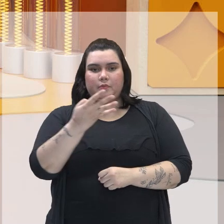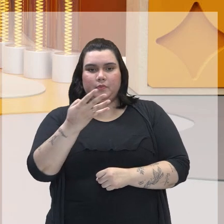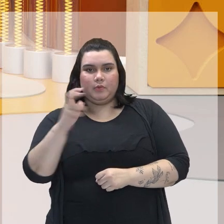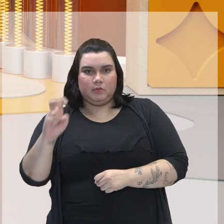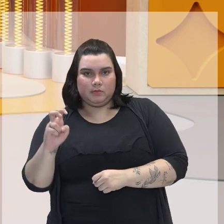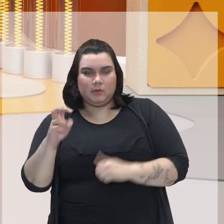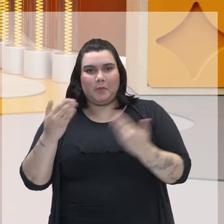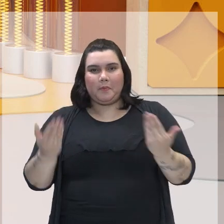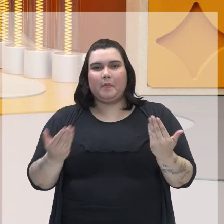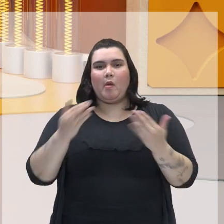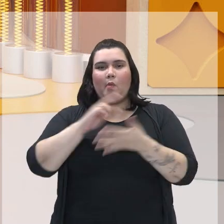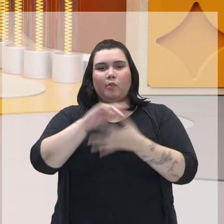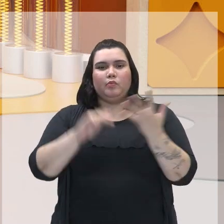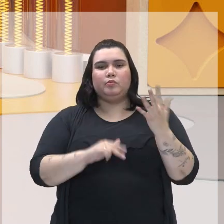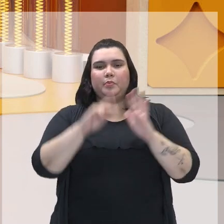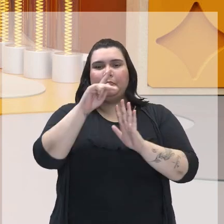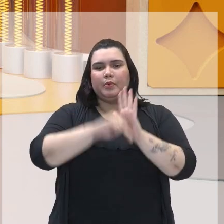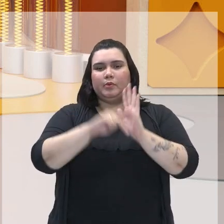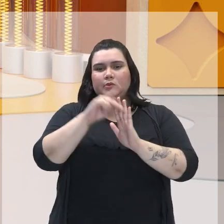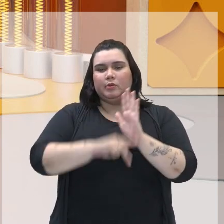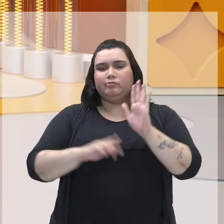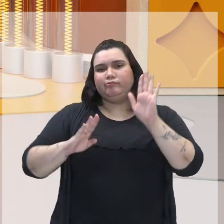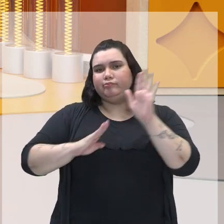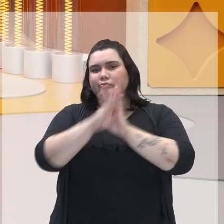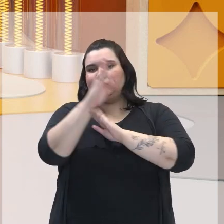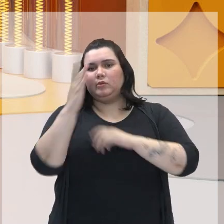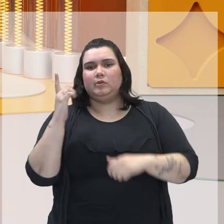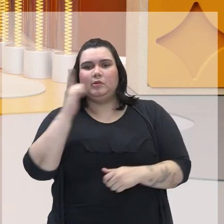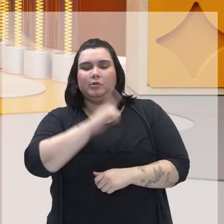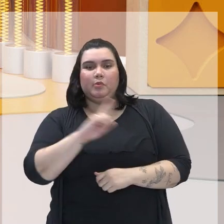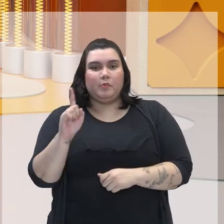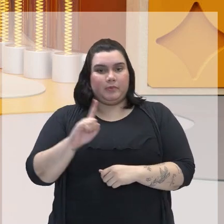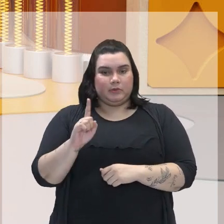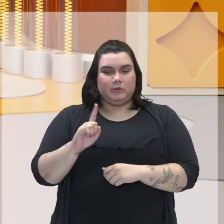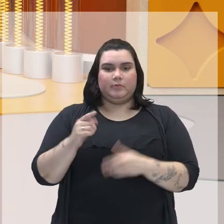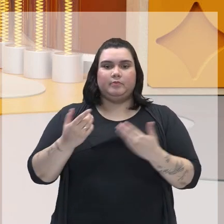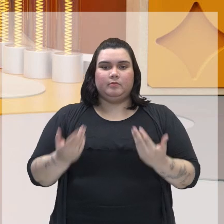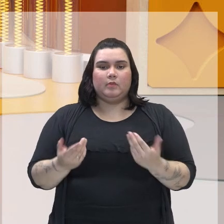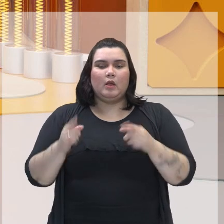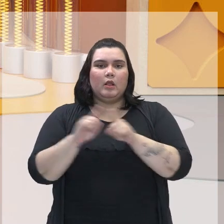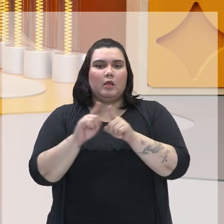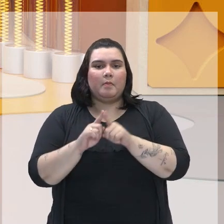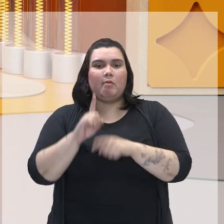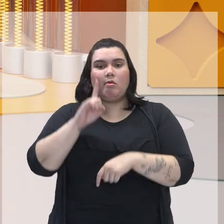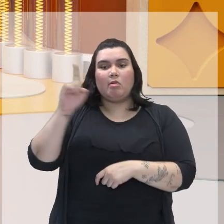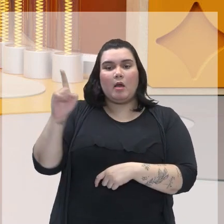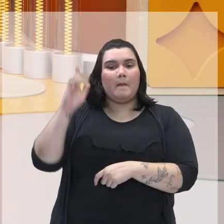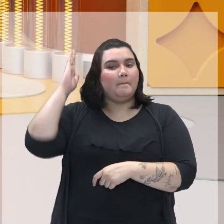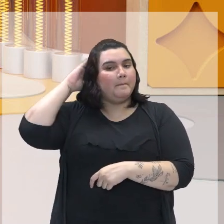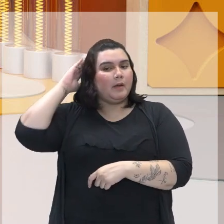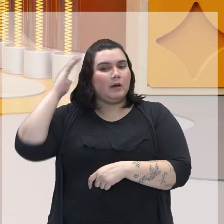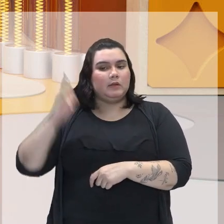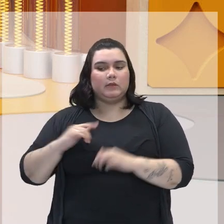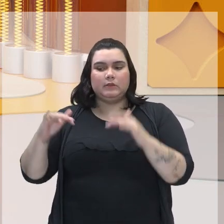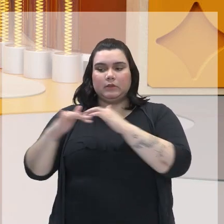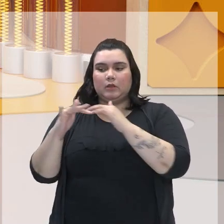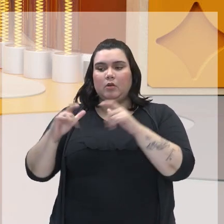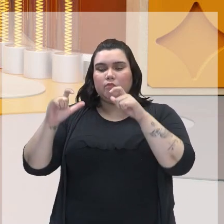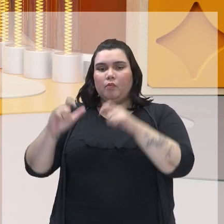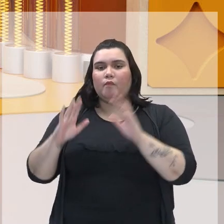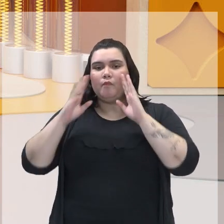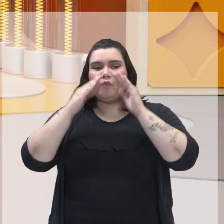decolem, tá bom? Como, por exemplo, Fordlândia e Belterra, no Pará, que foram construídas para serem cidades voltadas para a extração do